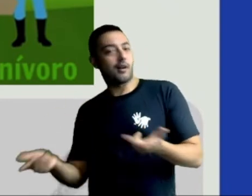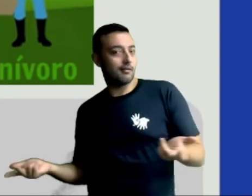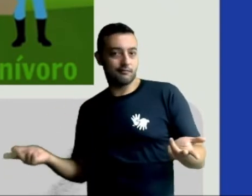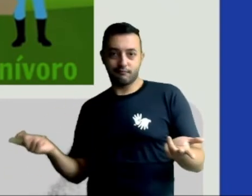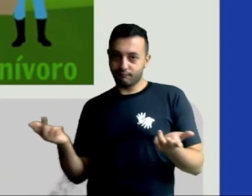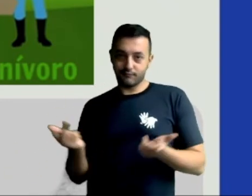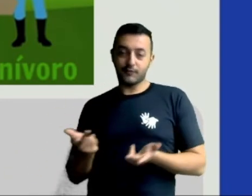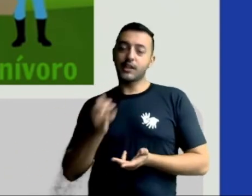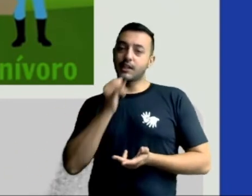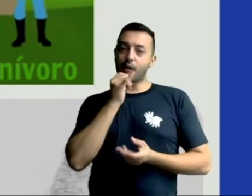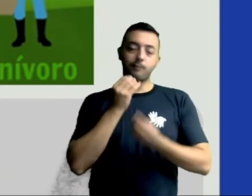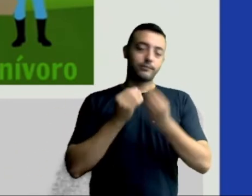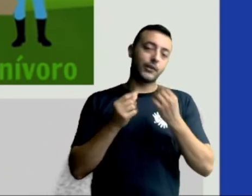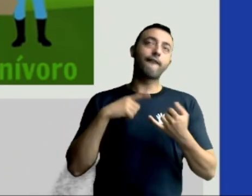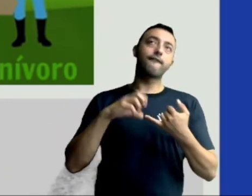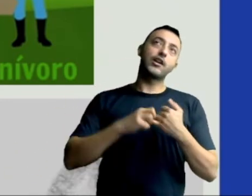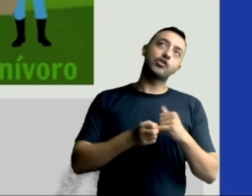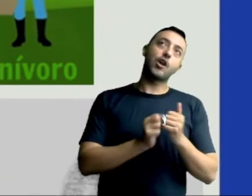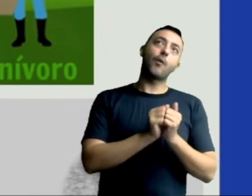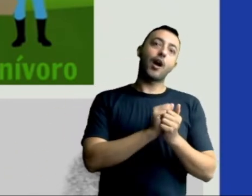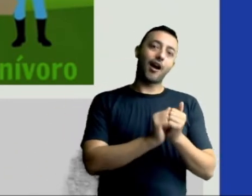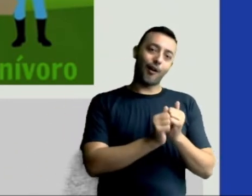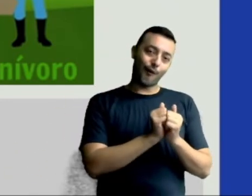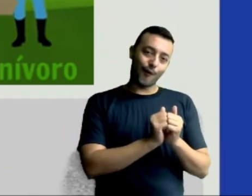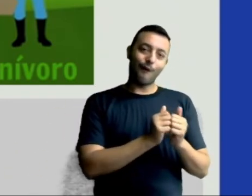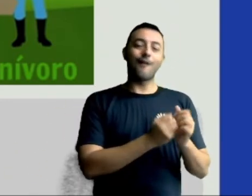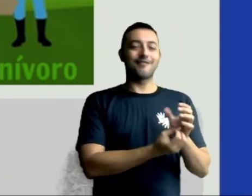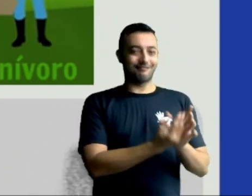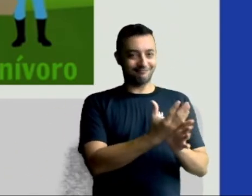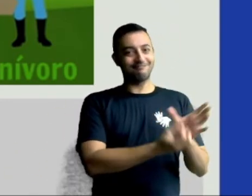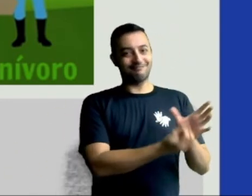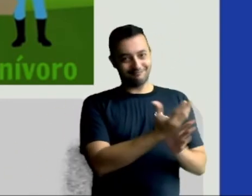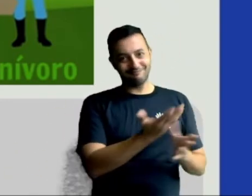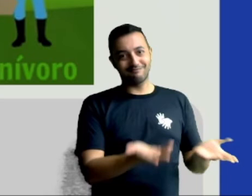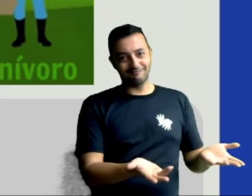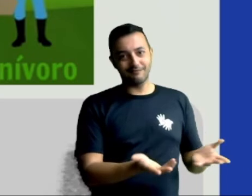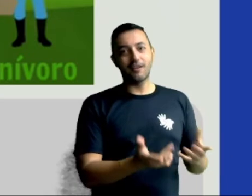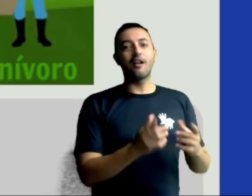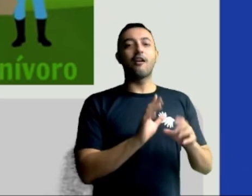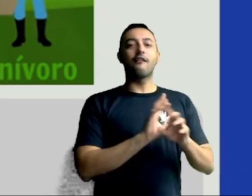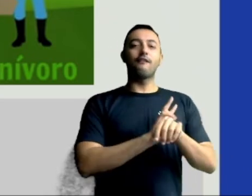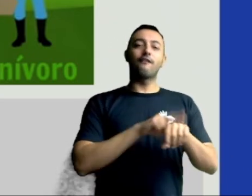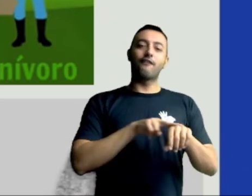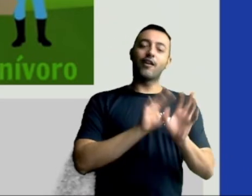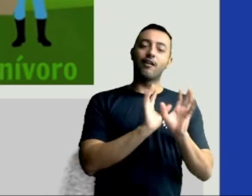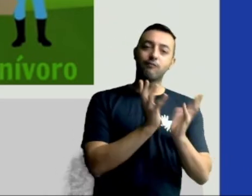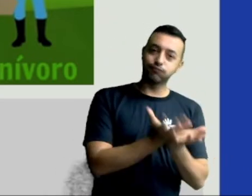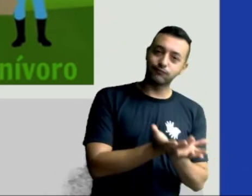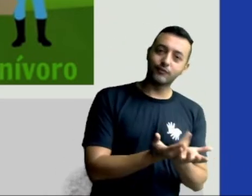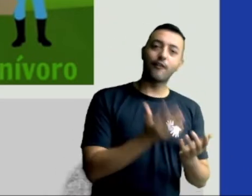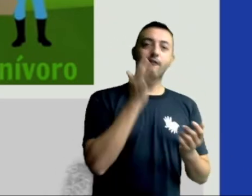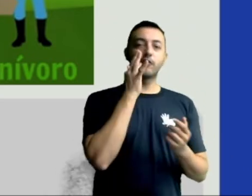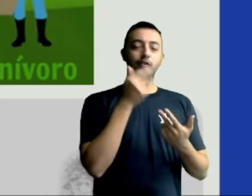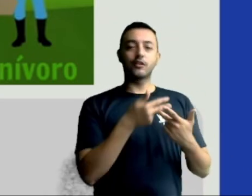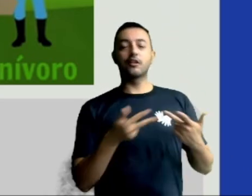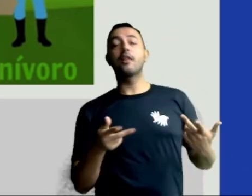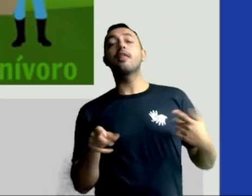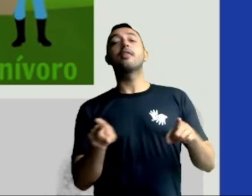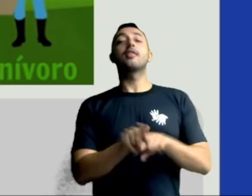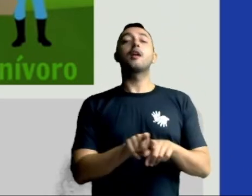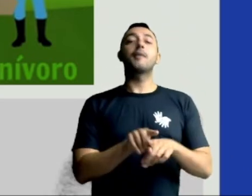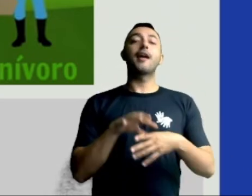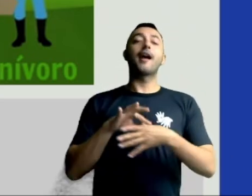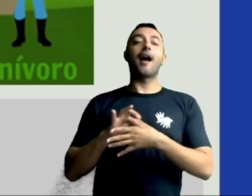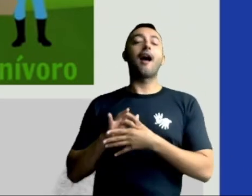refeição, por exemplo, a gente utiliza o feijão, o arroz, que são grãos que vêm do vegetal, folhas, frutas e também a carne do